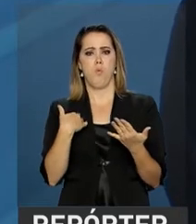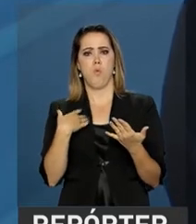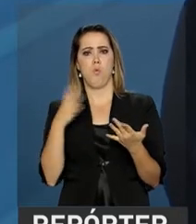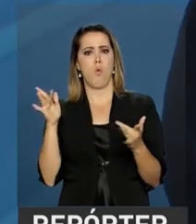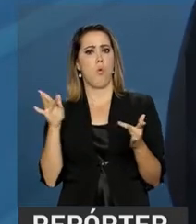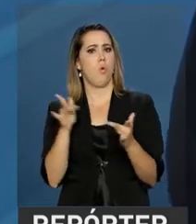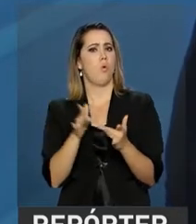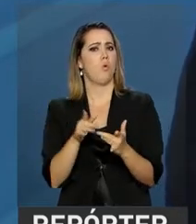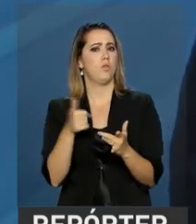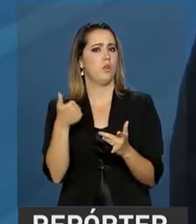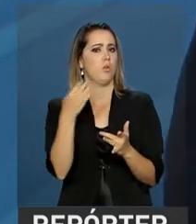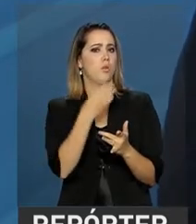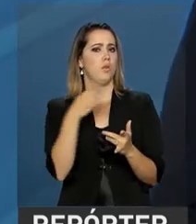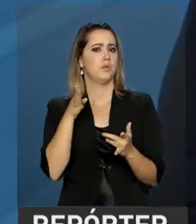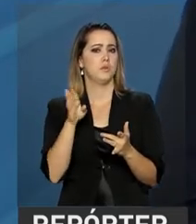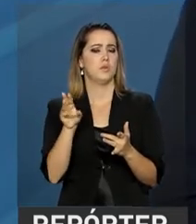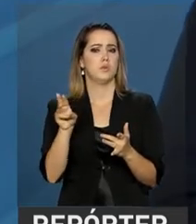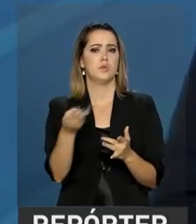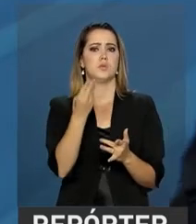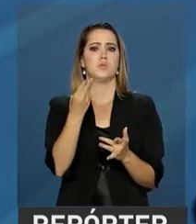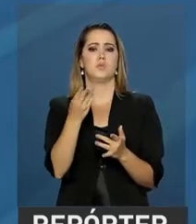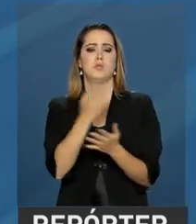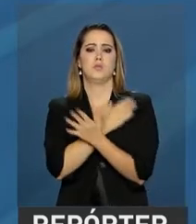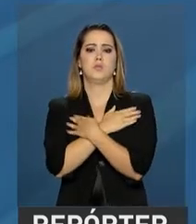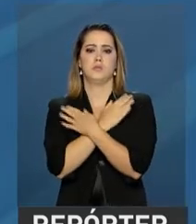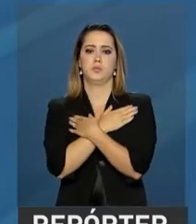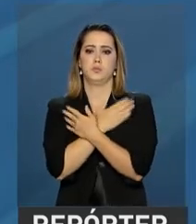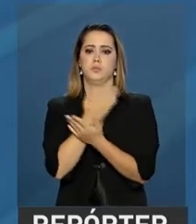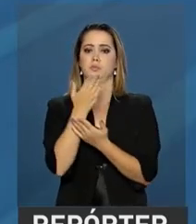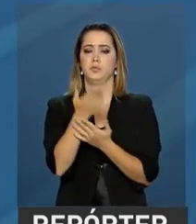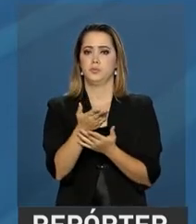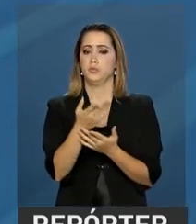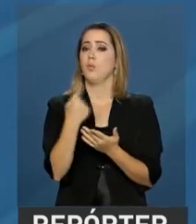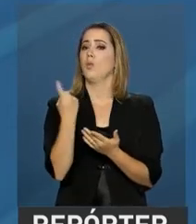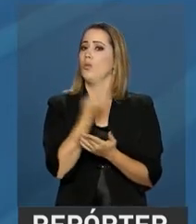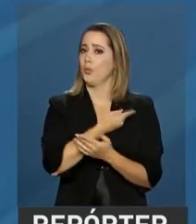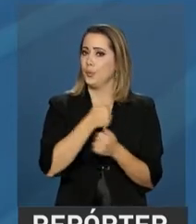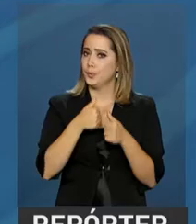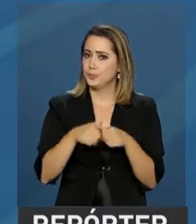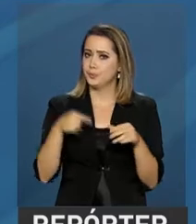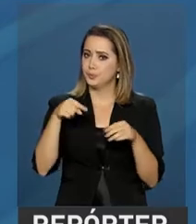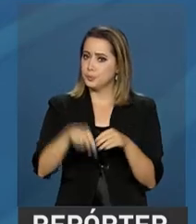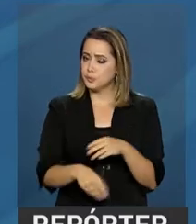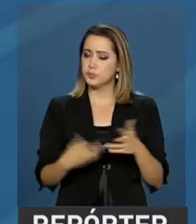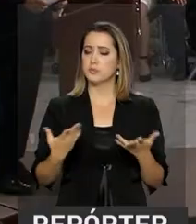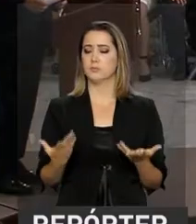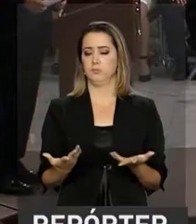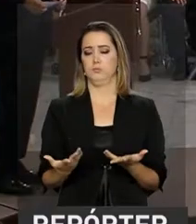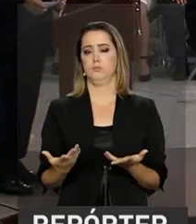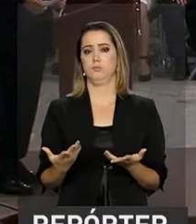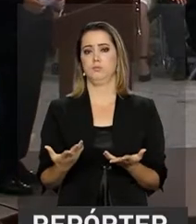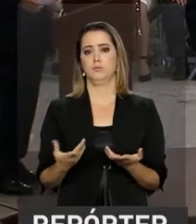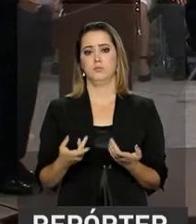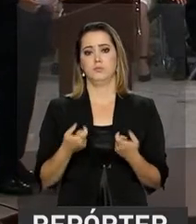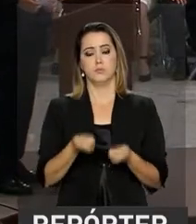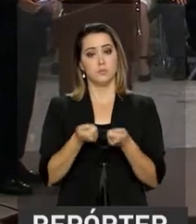o conviver com 14 milhões de pessoas desempregadas e nós estamos aqui elegendo